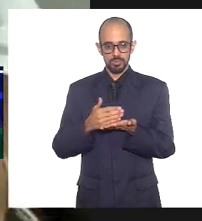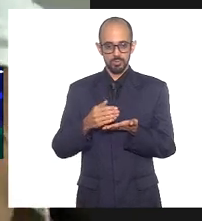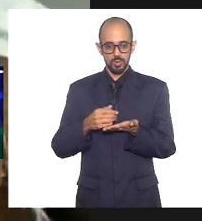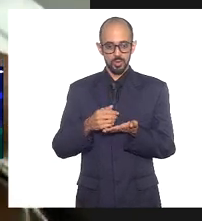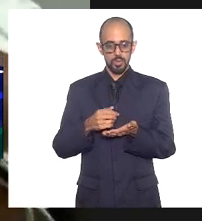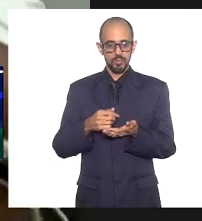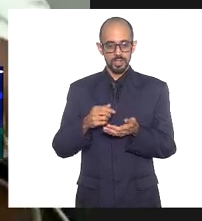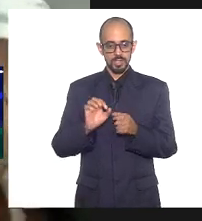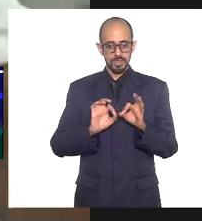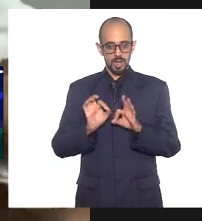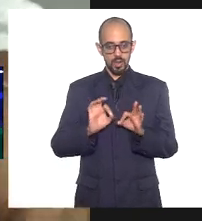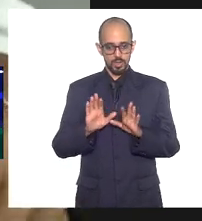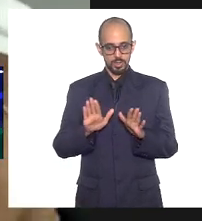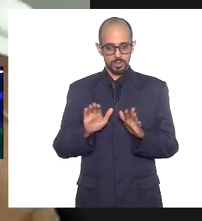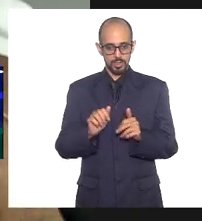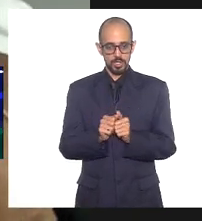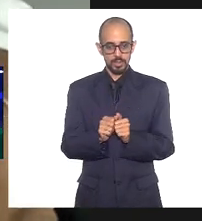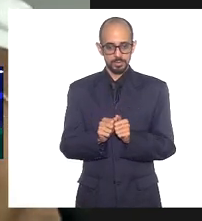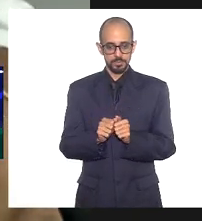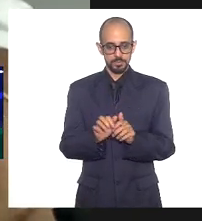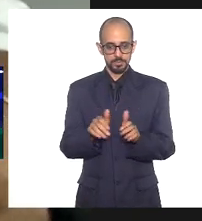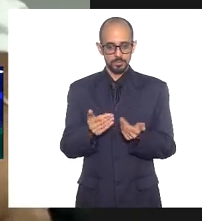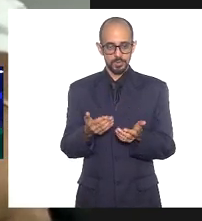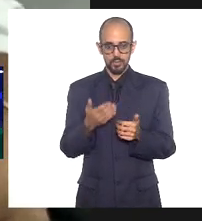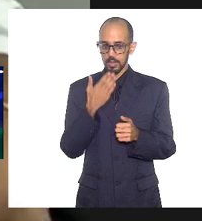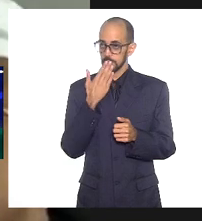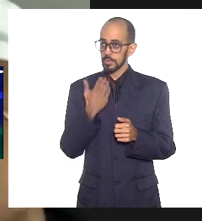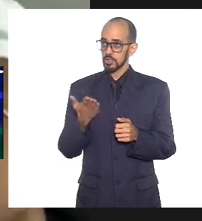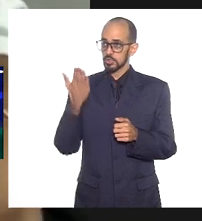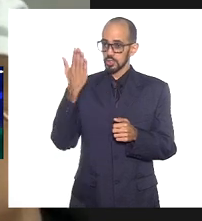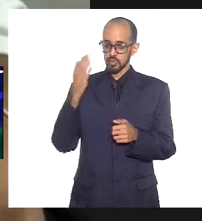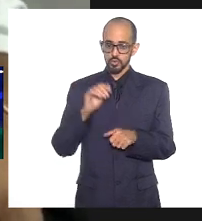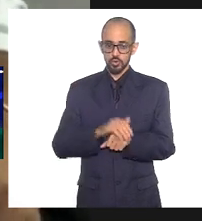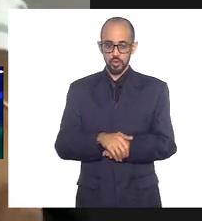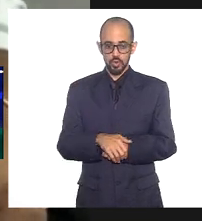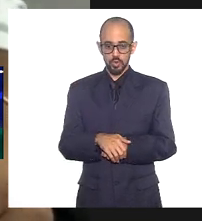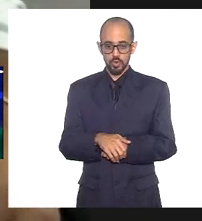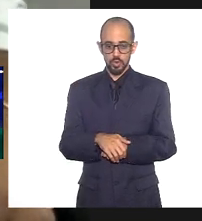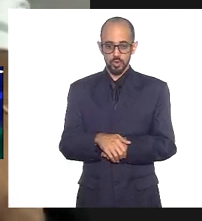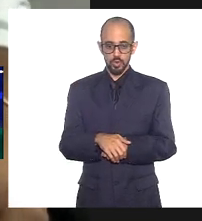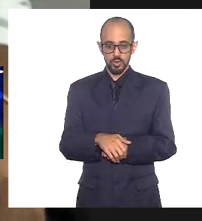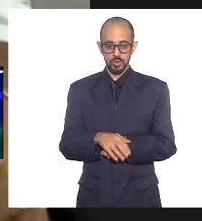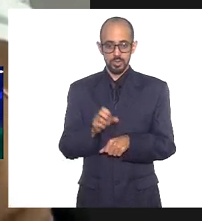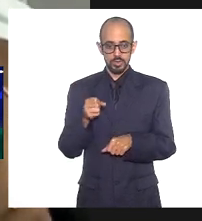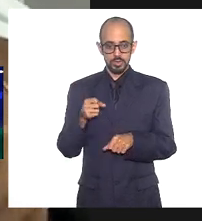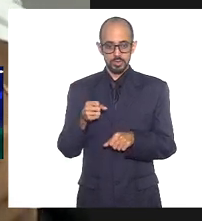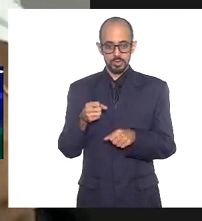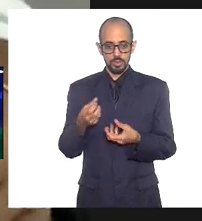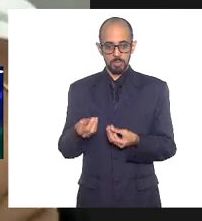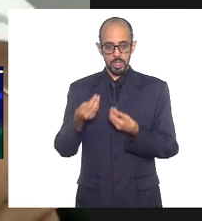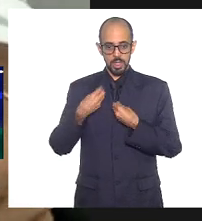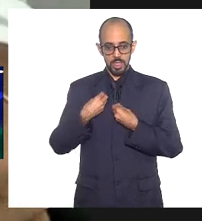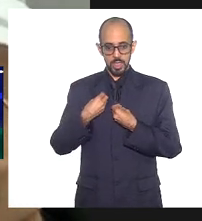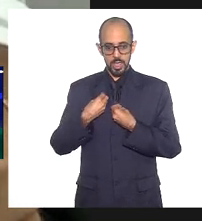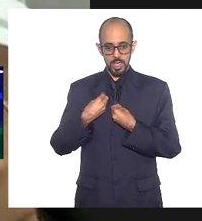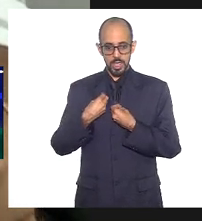questão de ordem eu queria requerer a vossa excelência que me concedesse